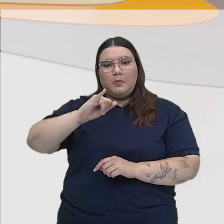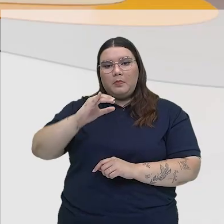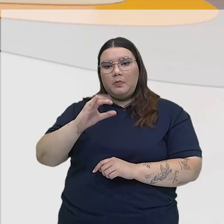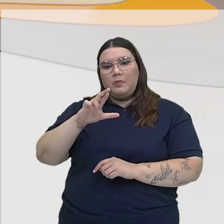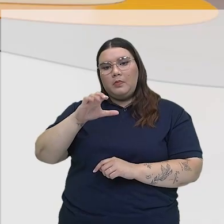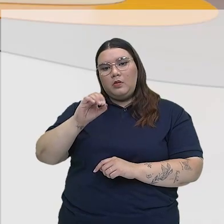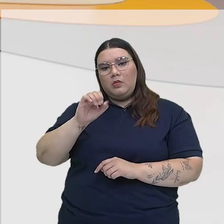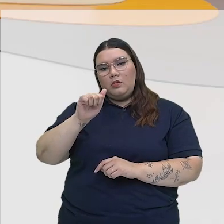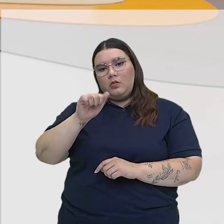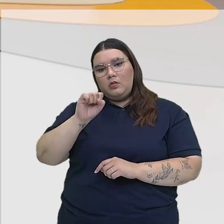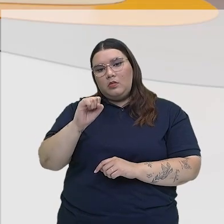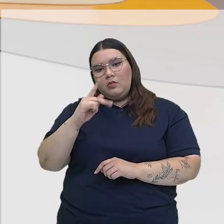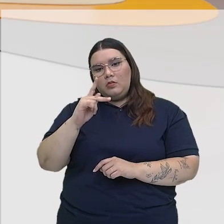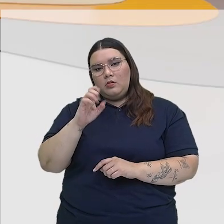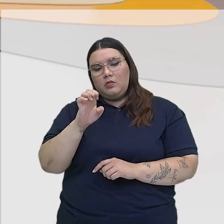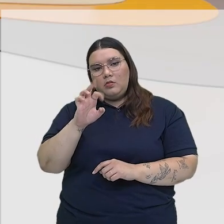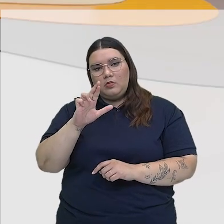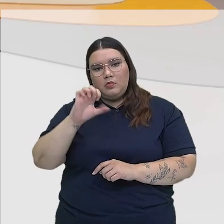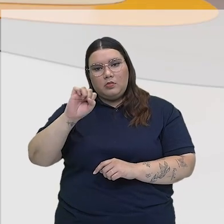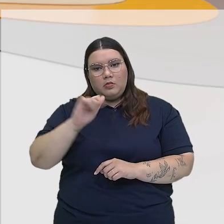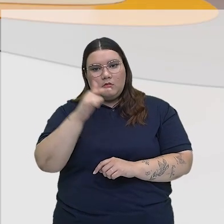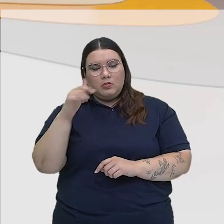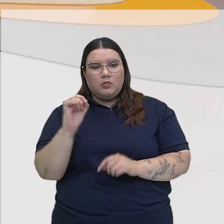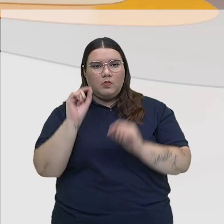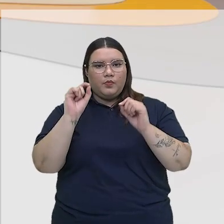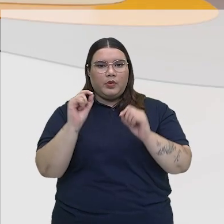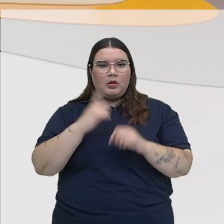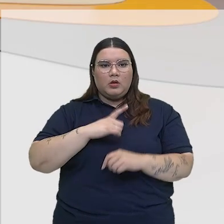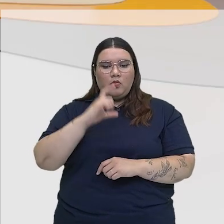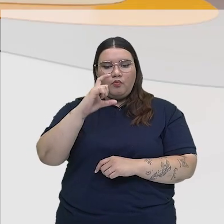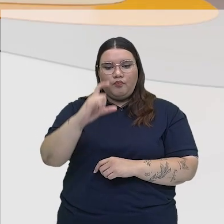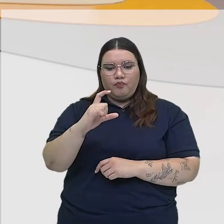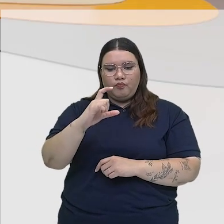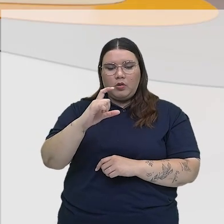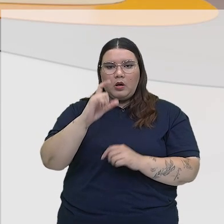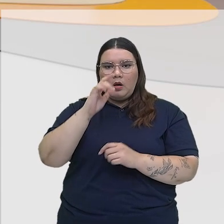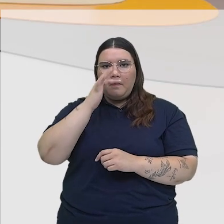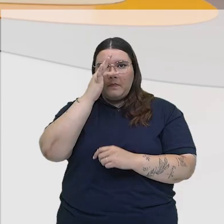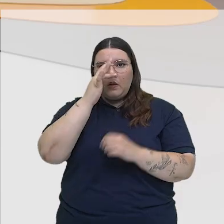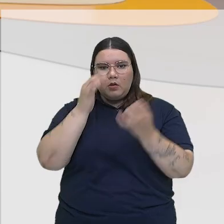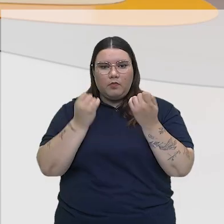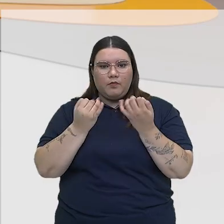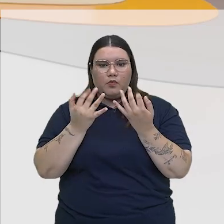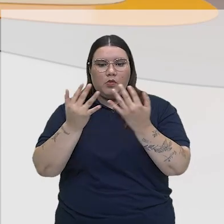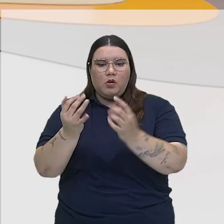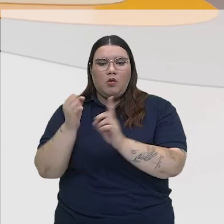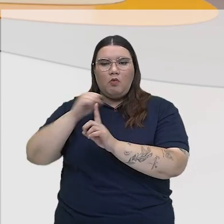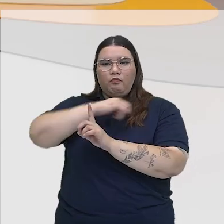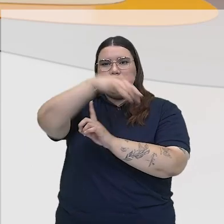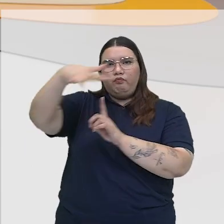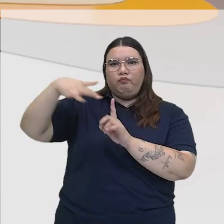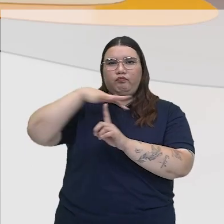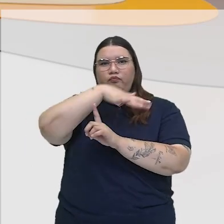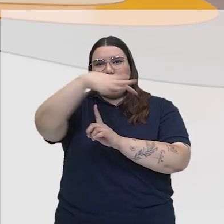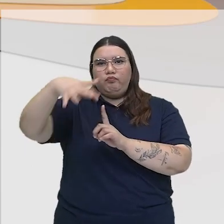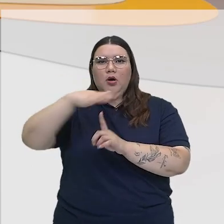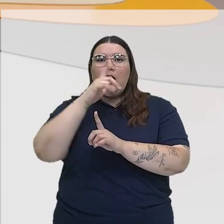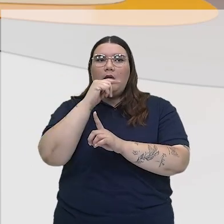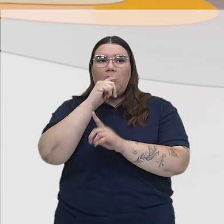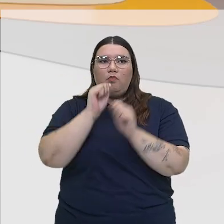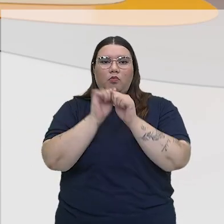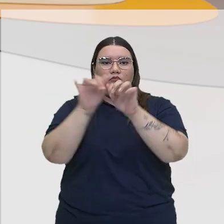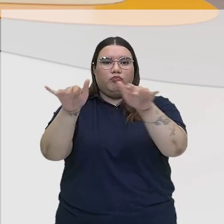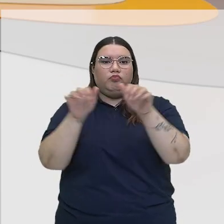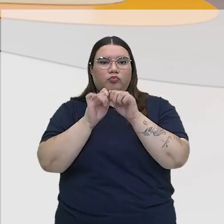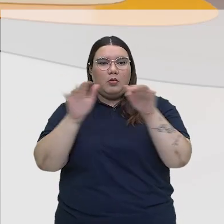microaspersão. Nós temos esses aspersores, que é esse objeto que está aí, que ele jorra água, né, para poder pegar uma maior área.